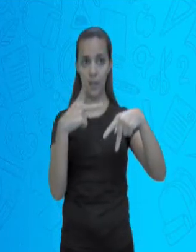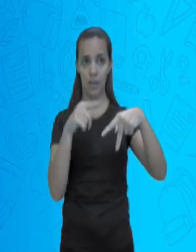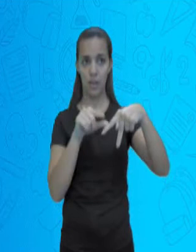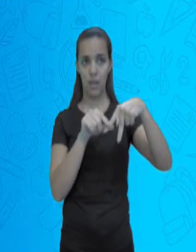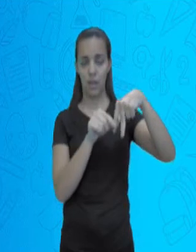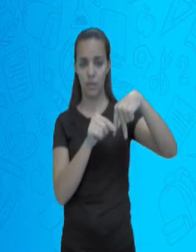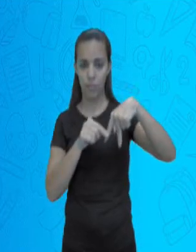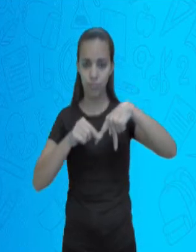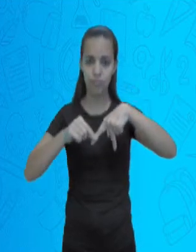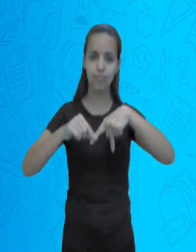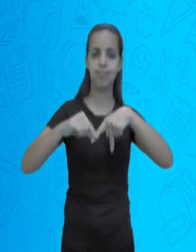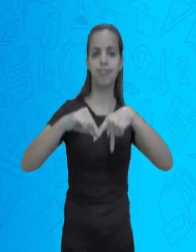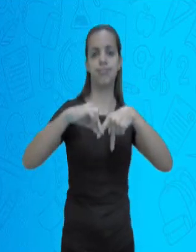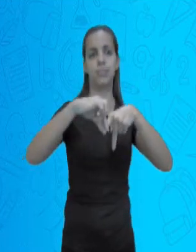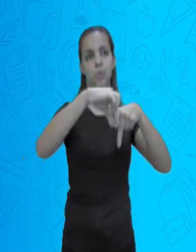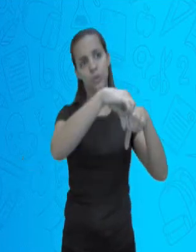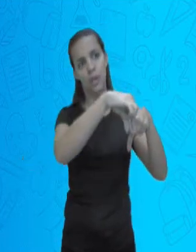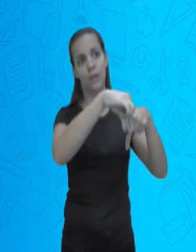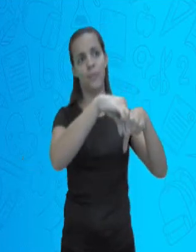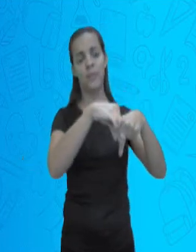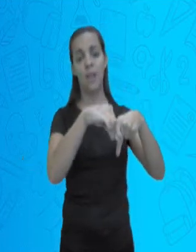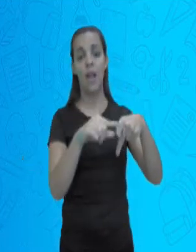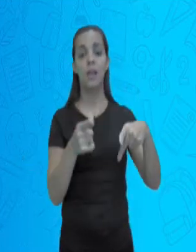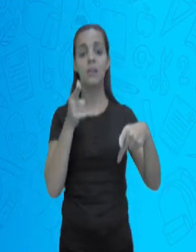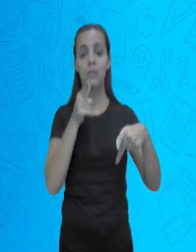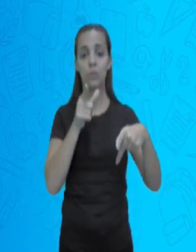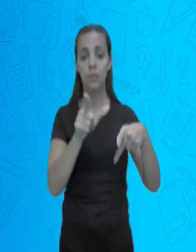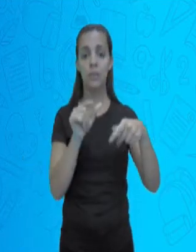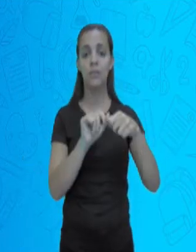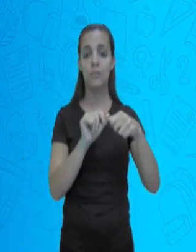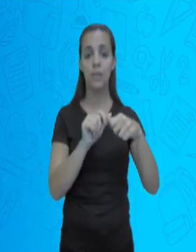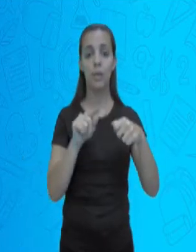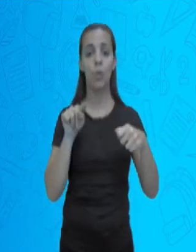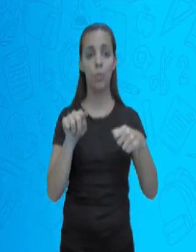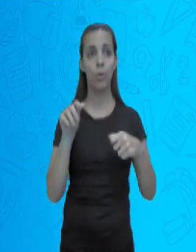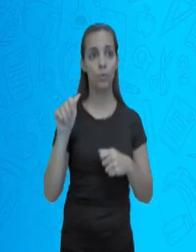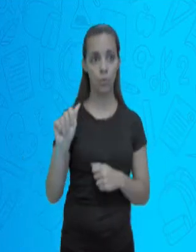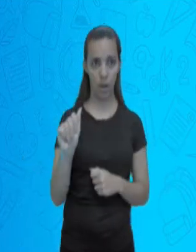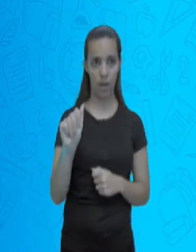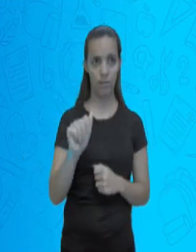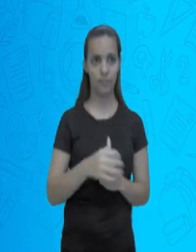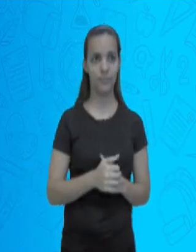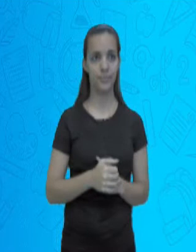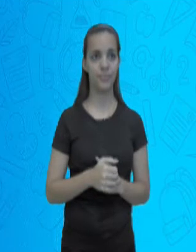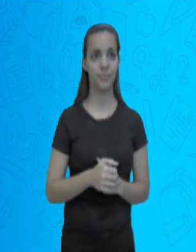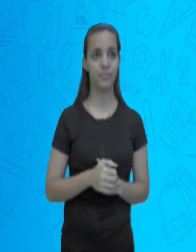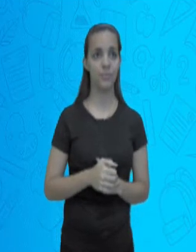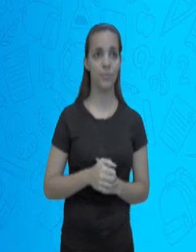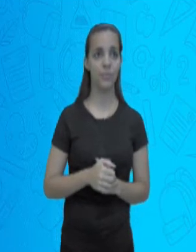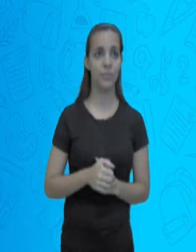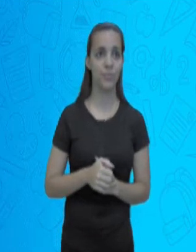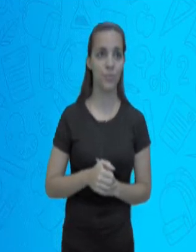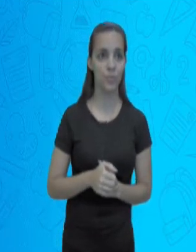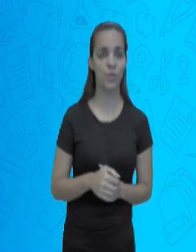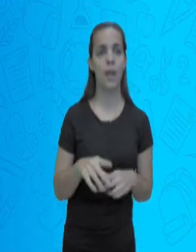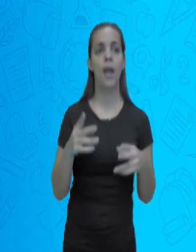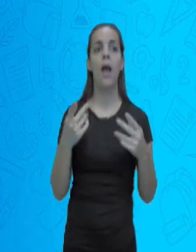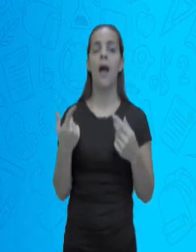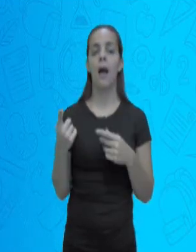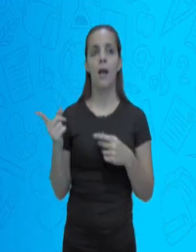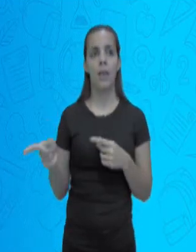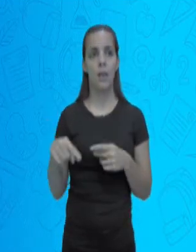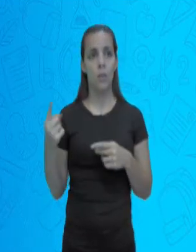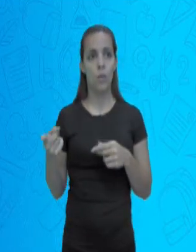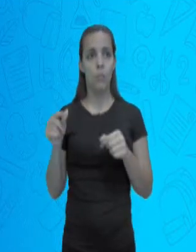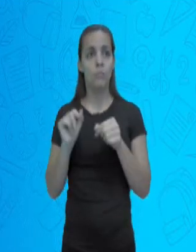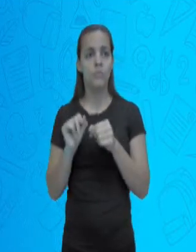o compasso até chegar no ponto A, traçando um arco. Aí faço a mesma coisa, com a